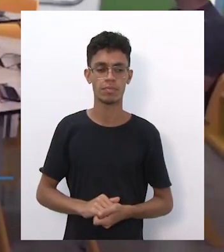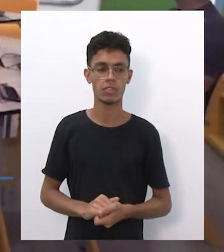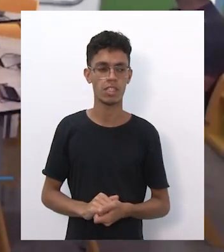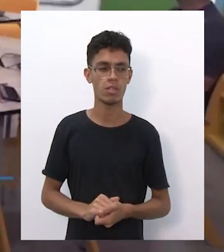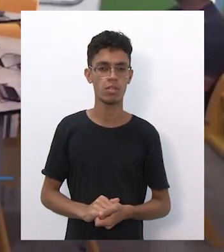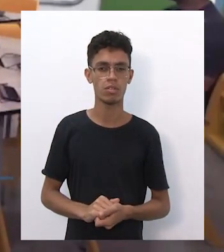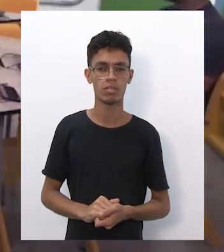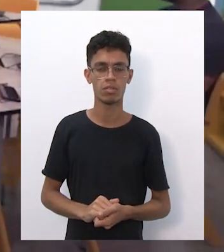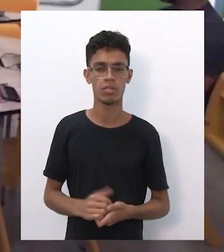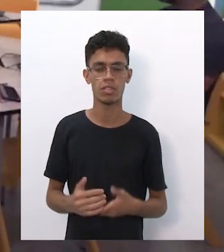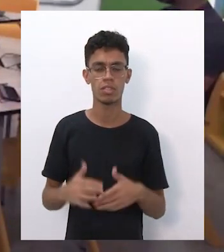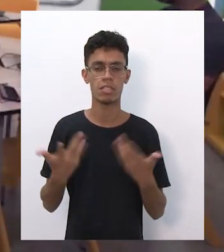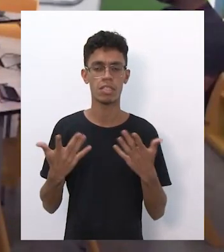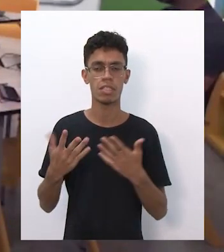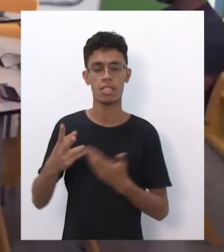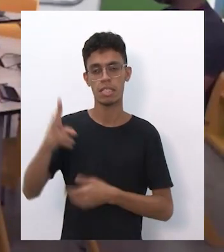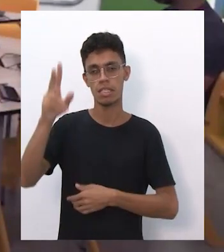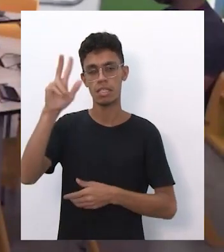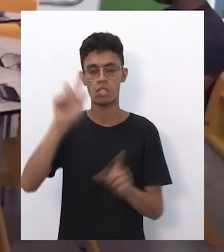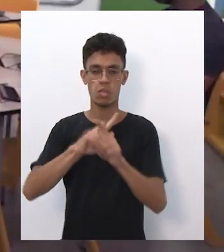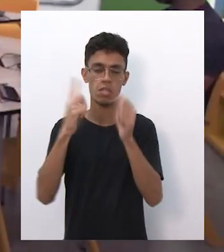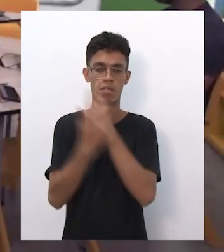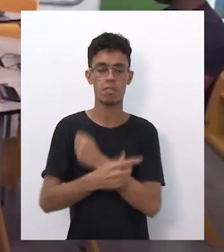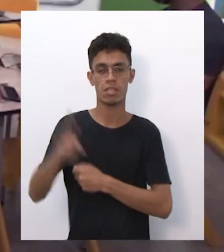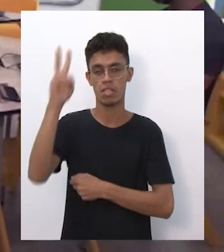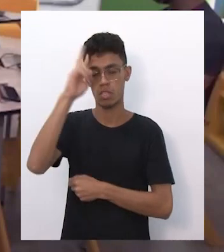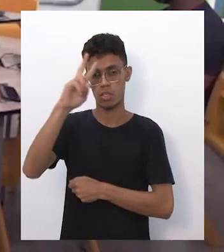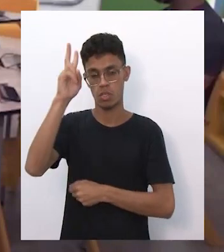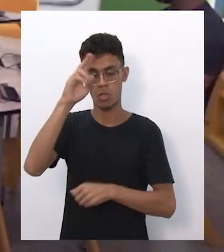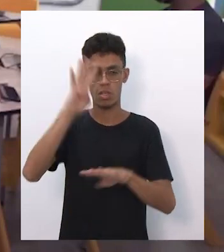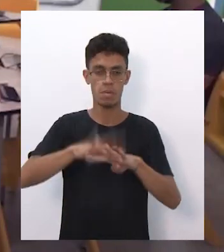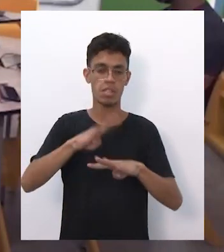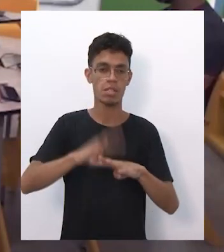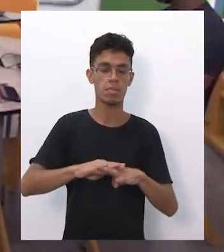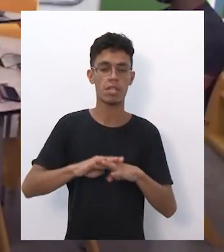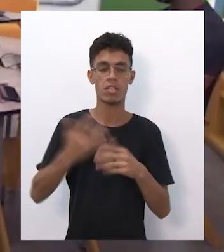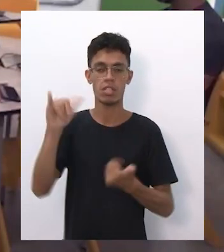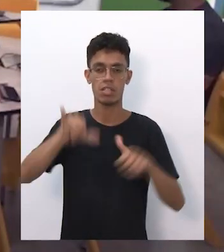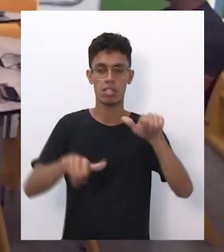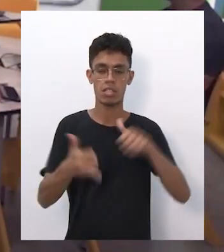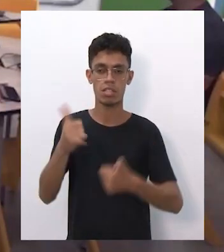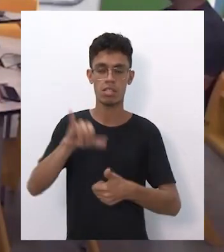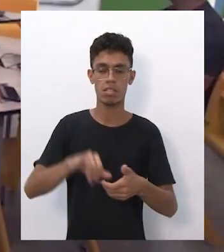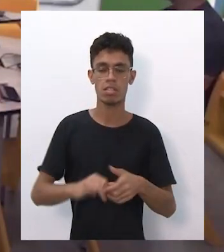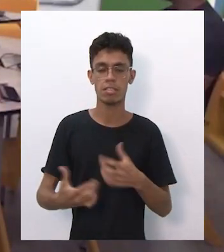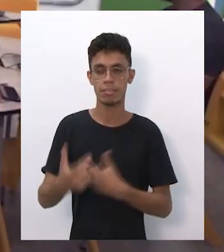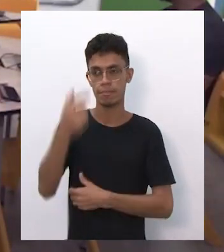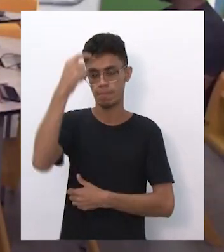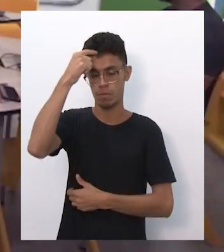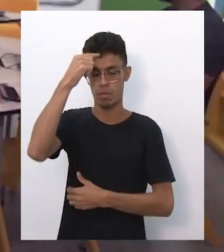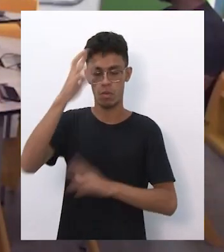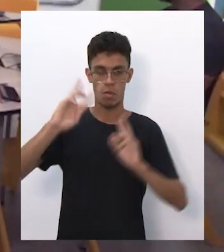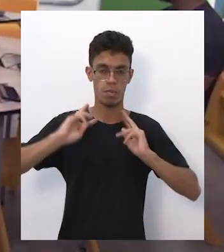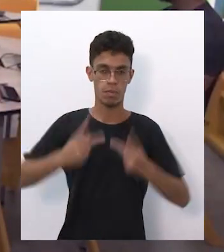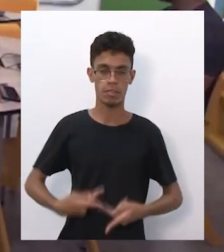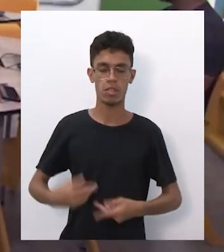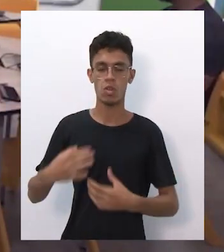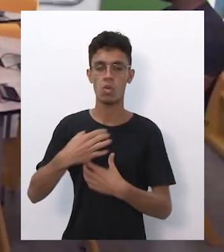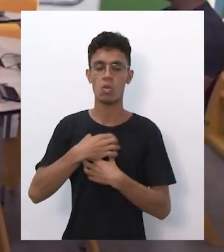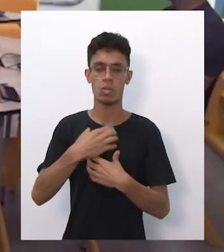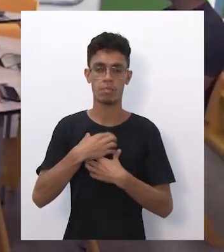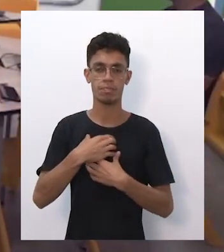gente trabalha história, geografia, física, matemática, química, biologia, competências socioemocionais. O que vocês imaginarem, existem